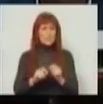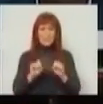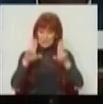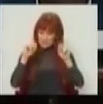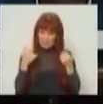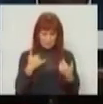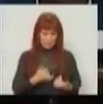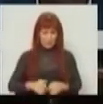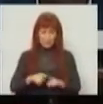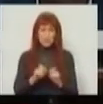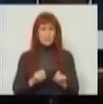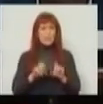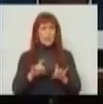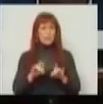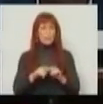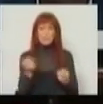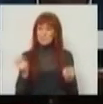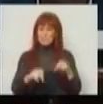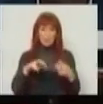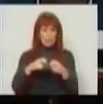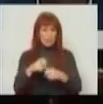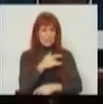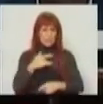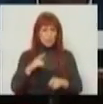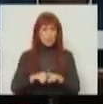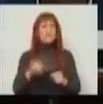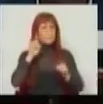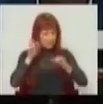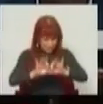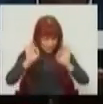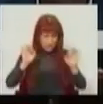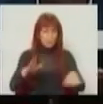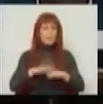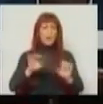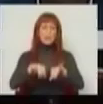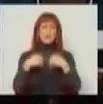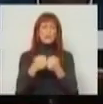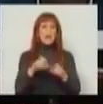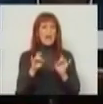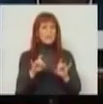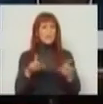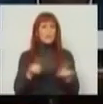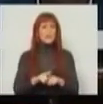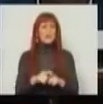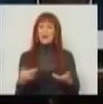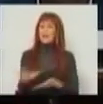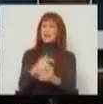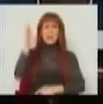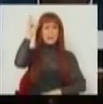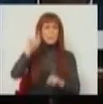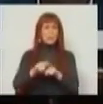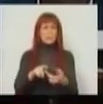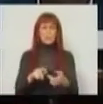irregulares evita focos de insalubridade e não menos importante o fator social porque evita com convivência com animais